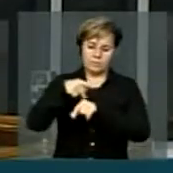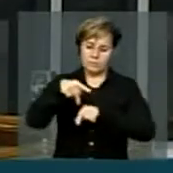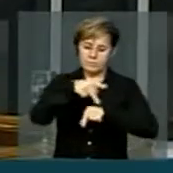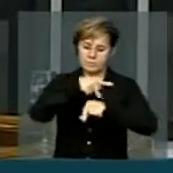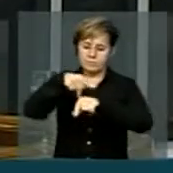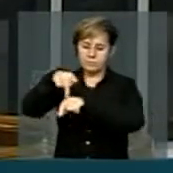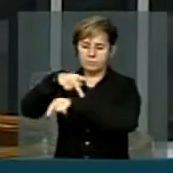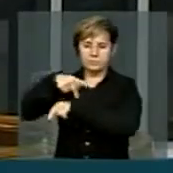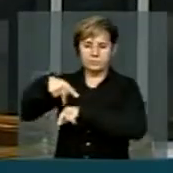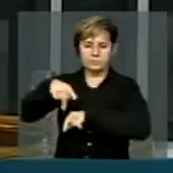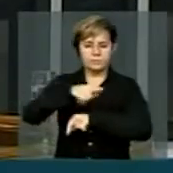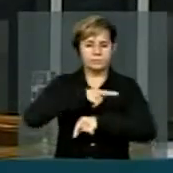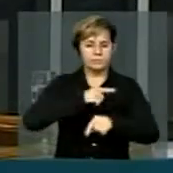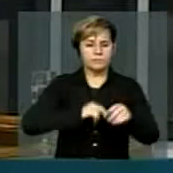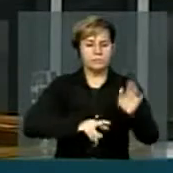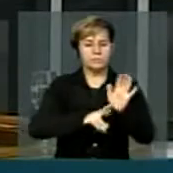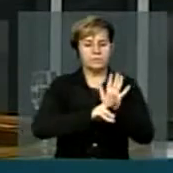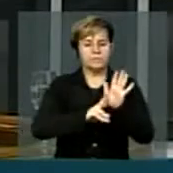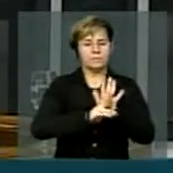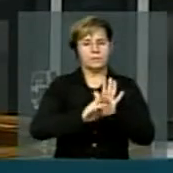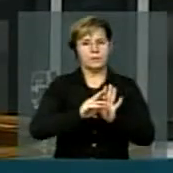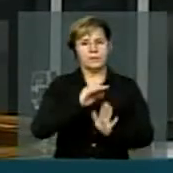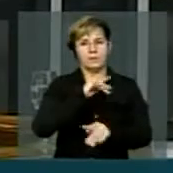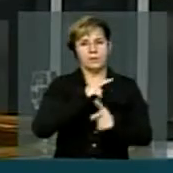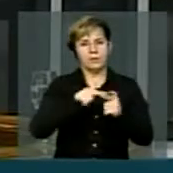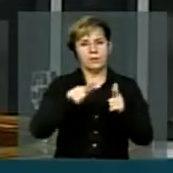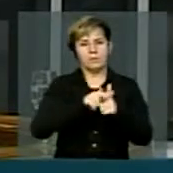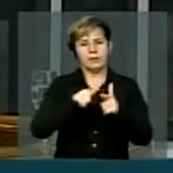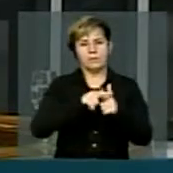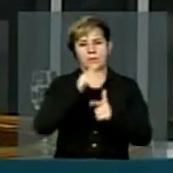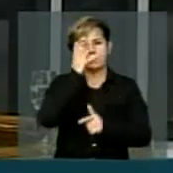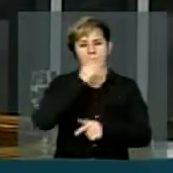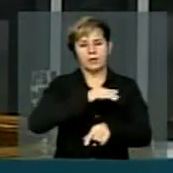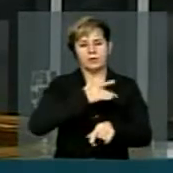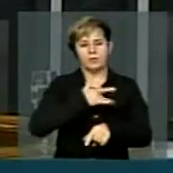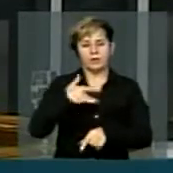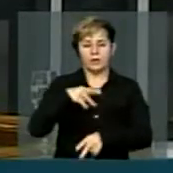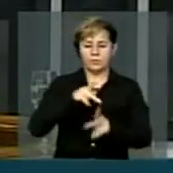ainda representem agravos importantes à saúde pública. Em